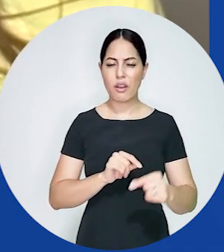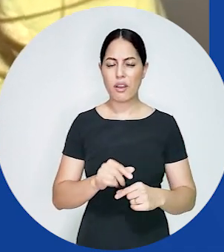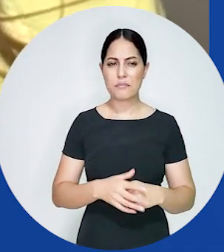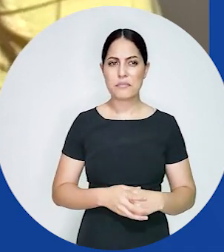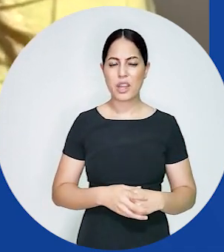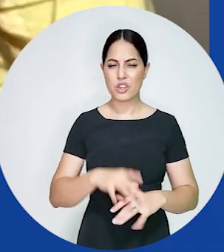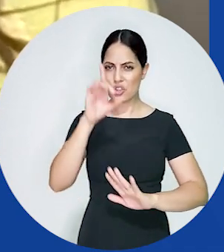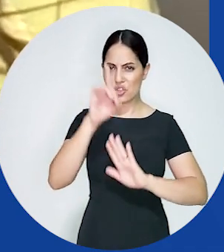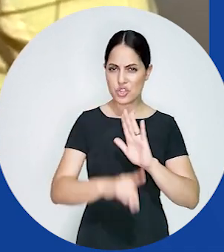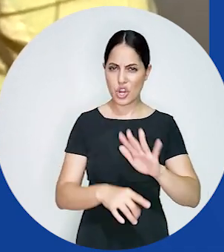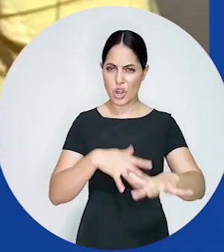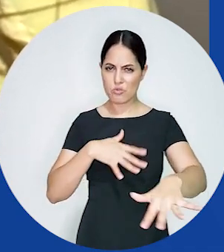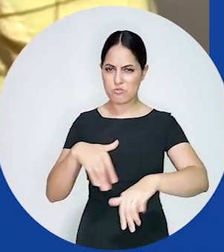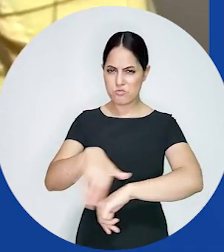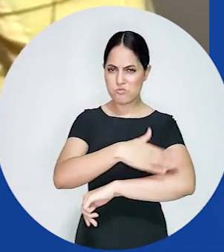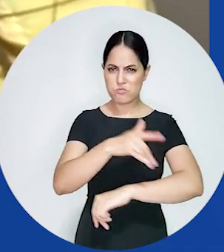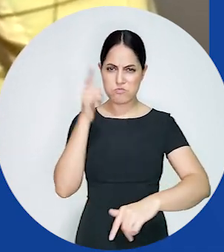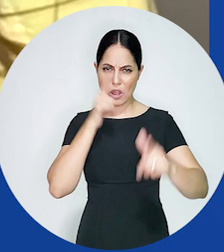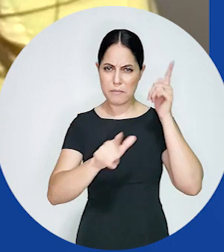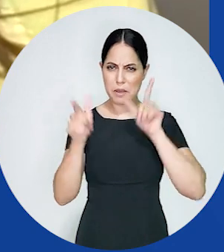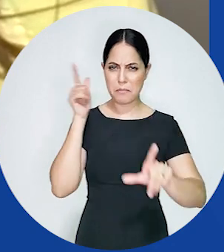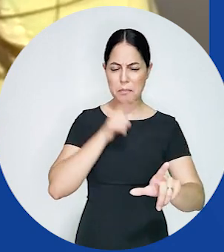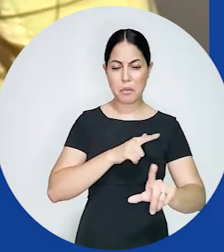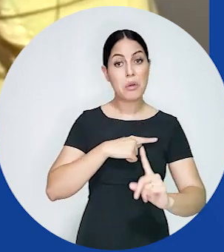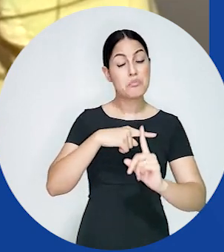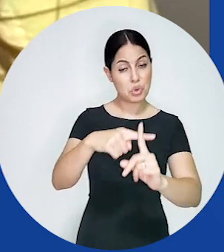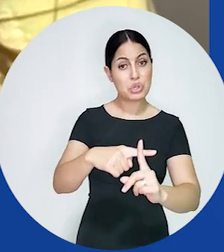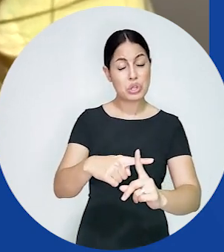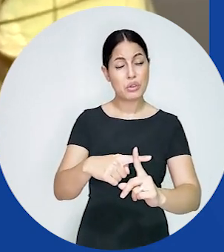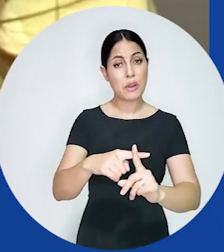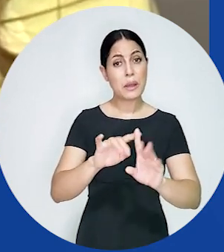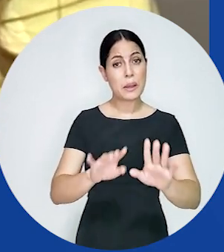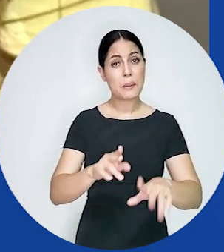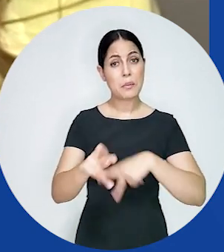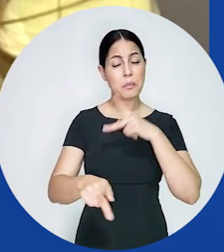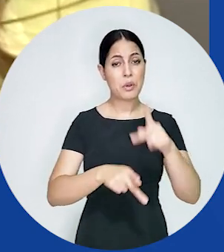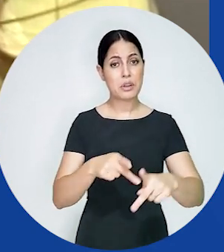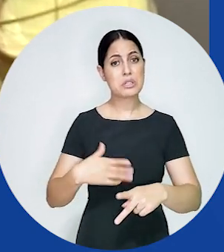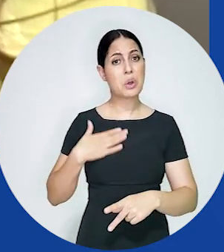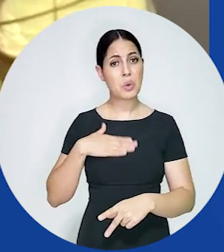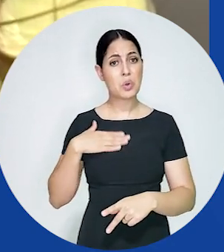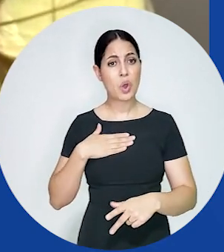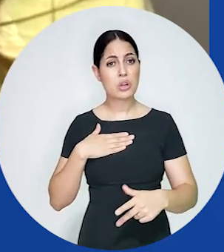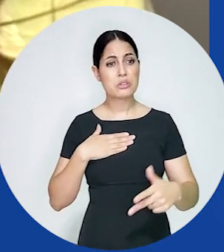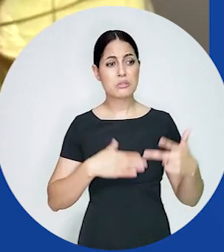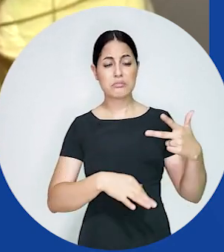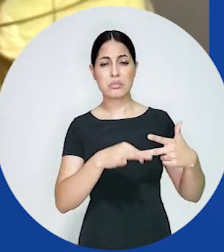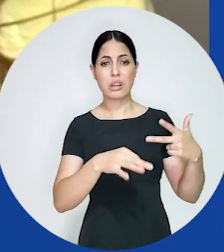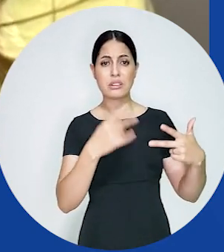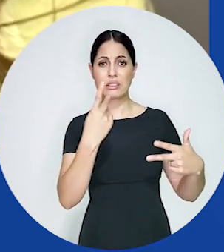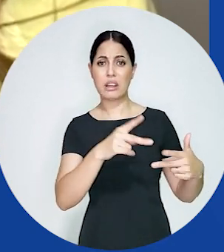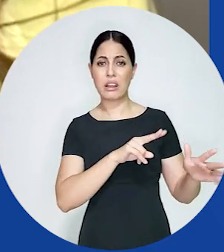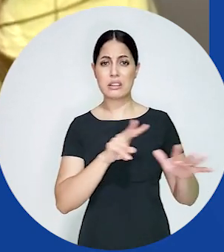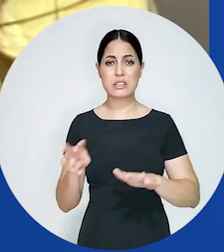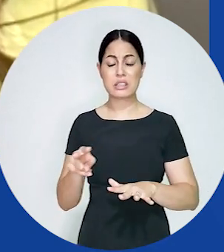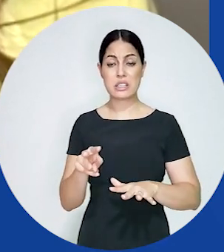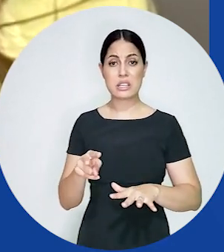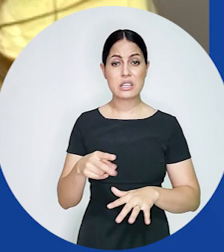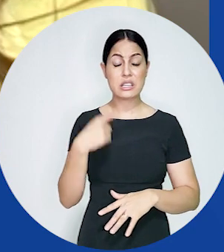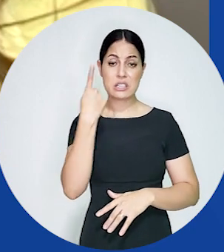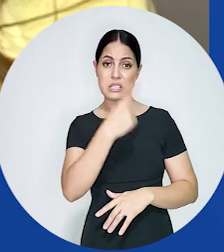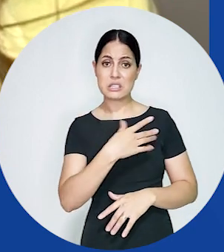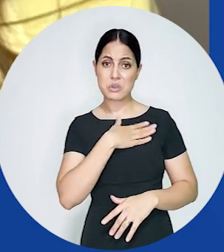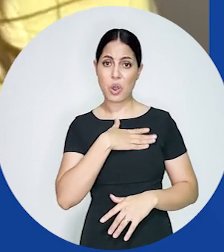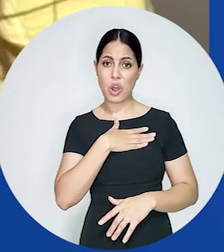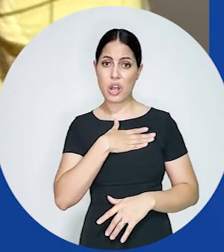né? O direito ganhou as ruas, eu acho que isso é positivo, e as pessoas decidem se gostam ou não do Supremo daquela